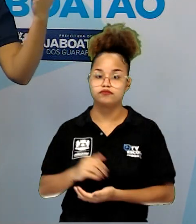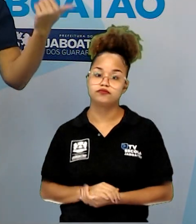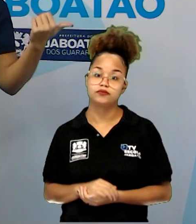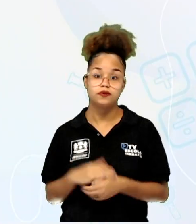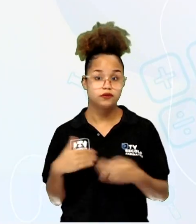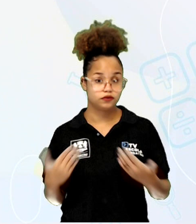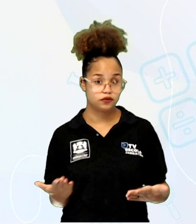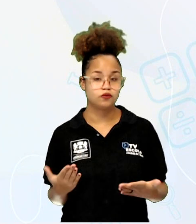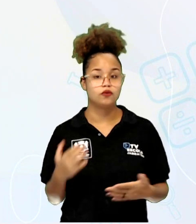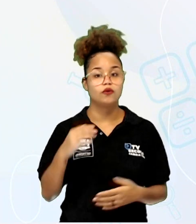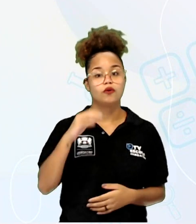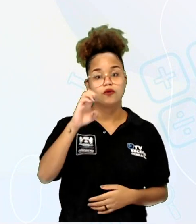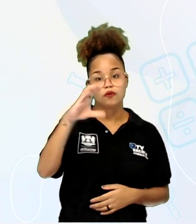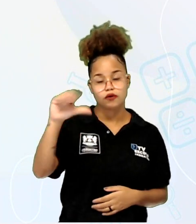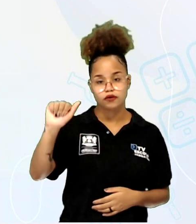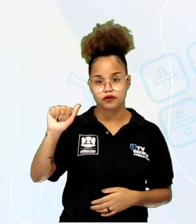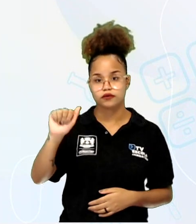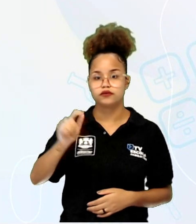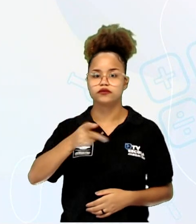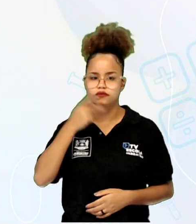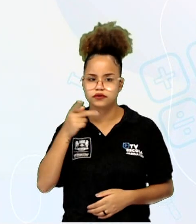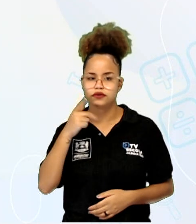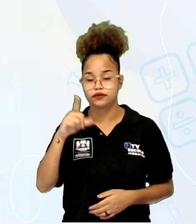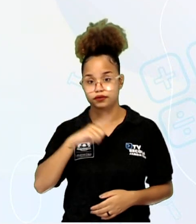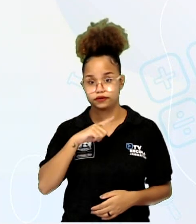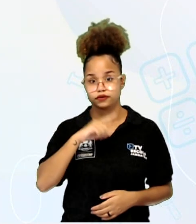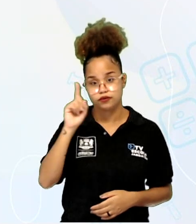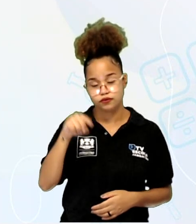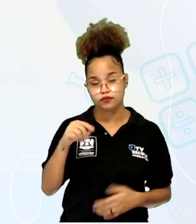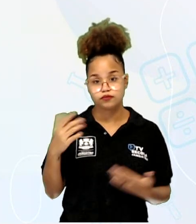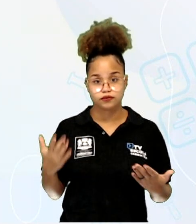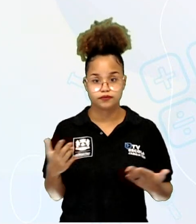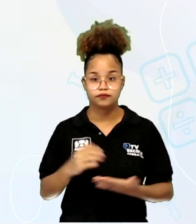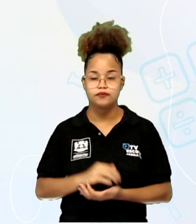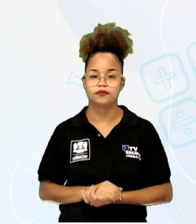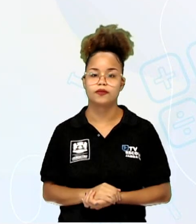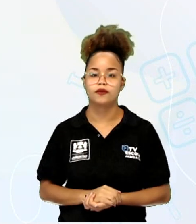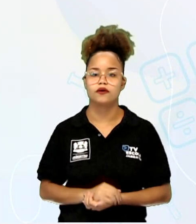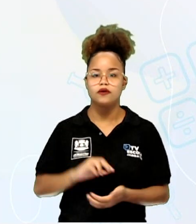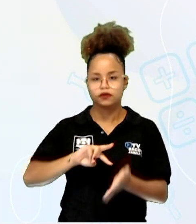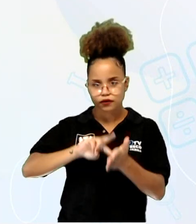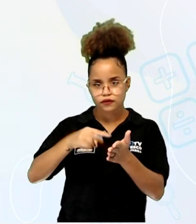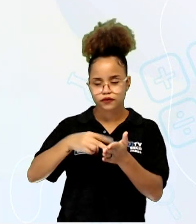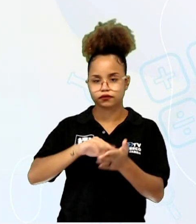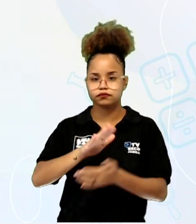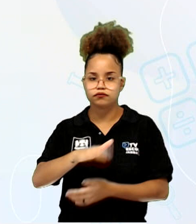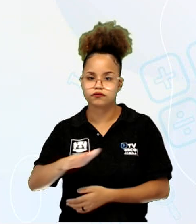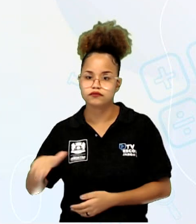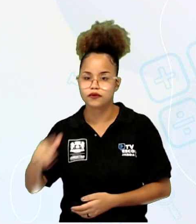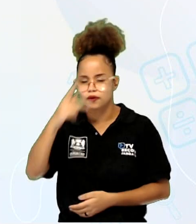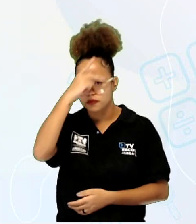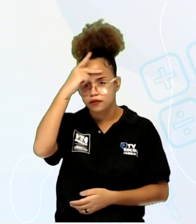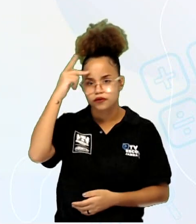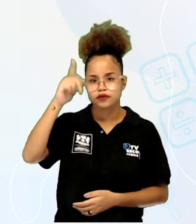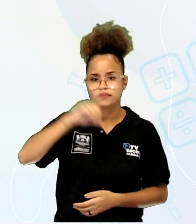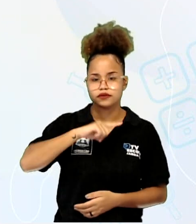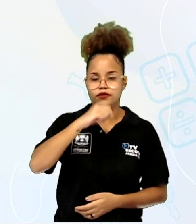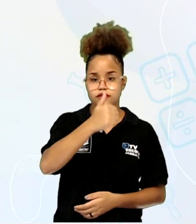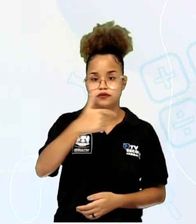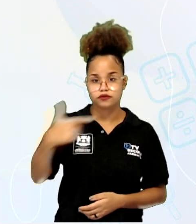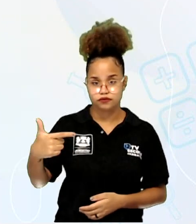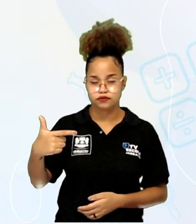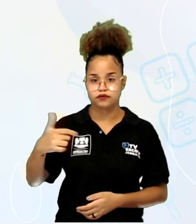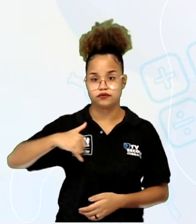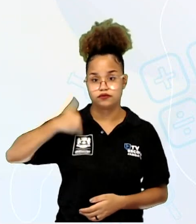o ECA, ele estabelece o seguinte: é considerado crianças pessoas que têm de 12 anos